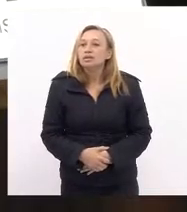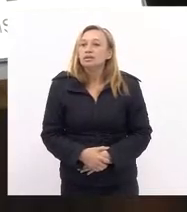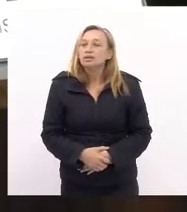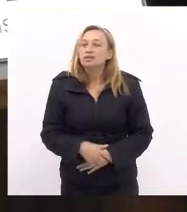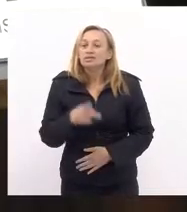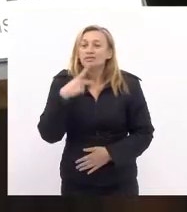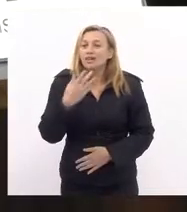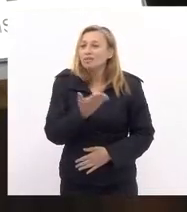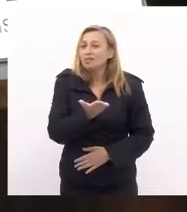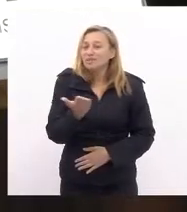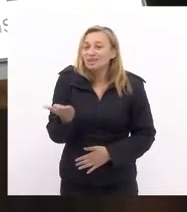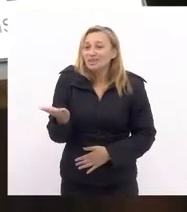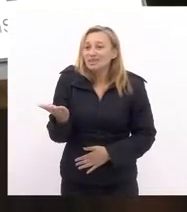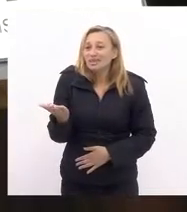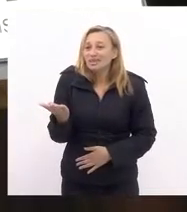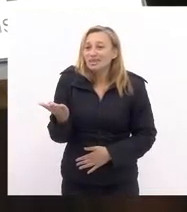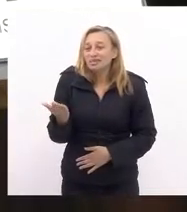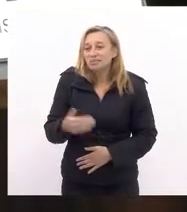Falar para vocês,